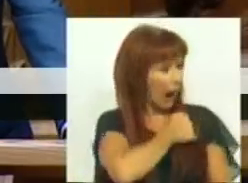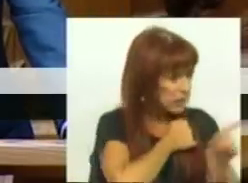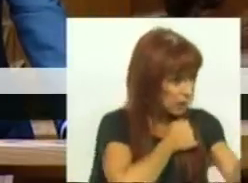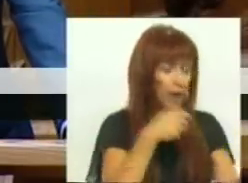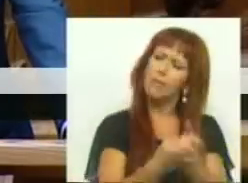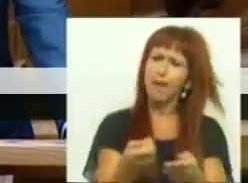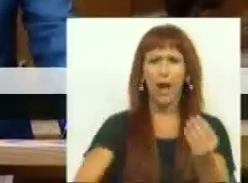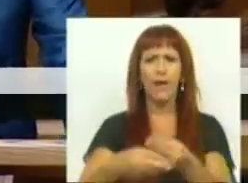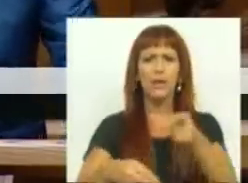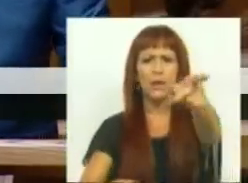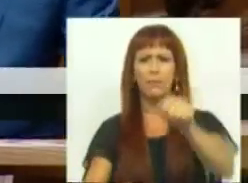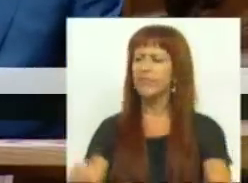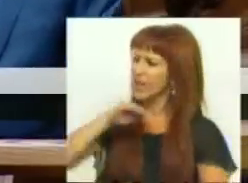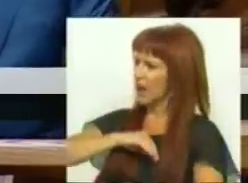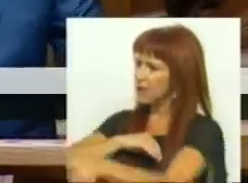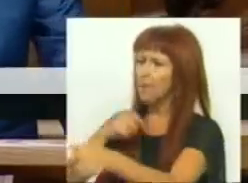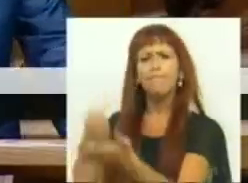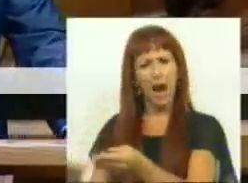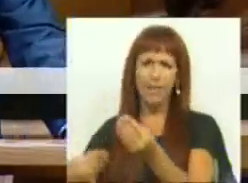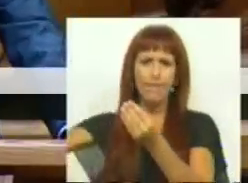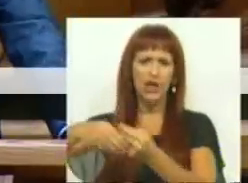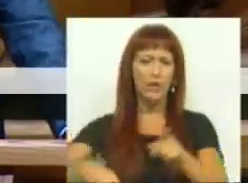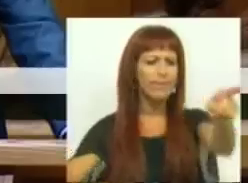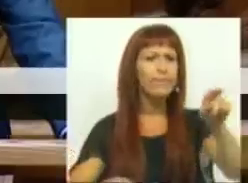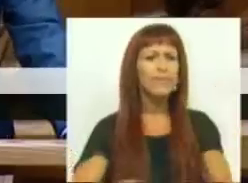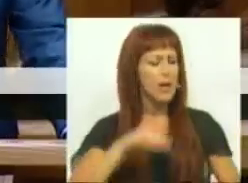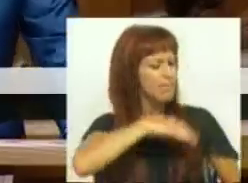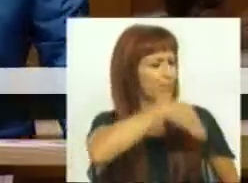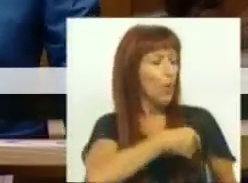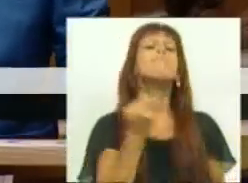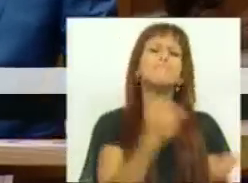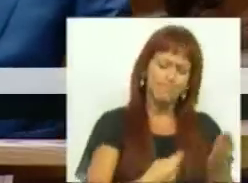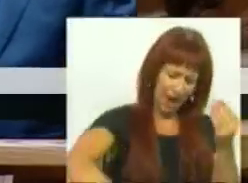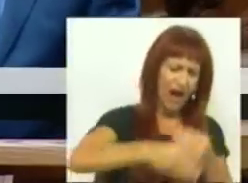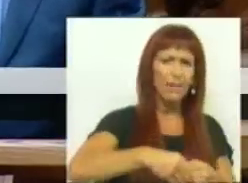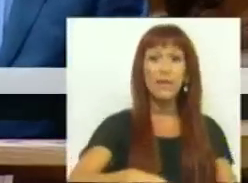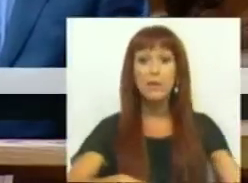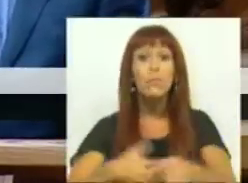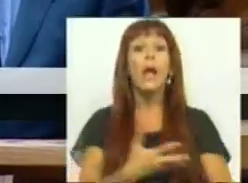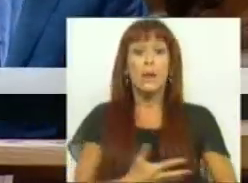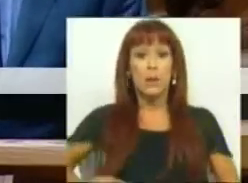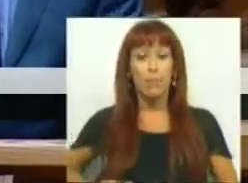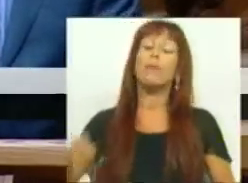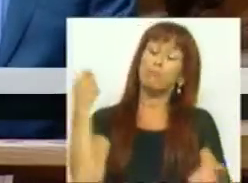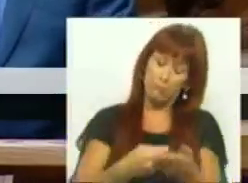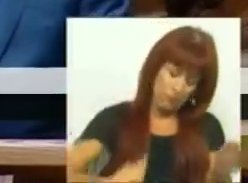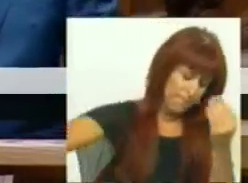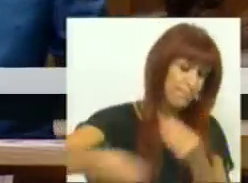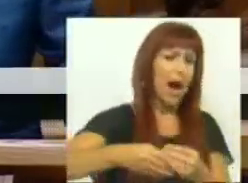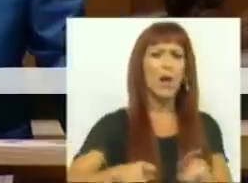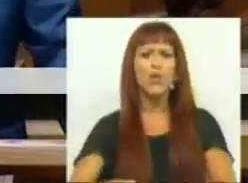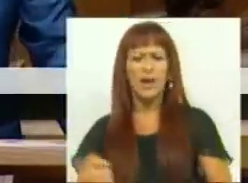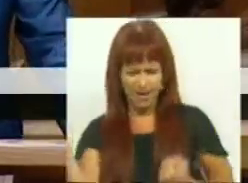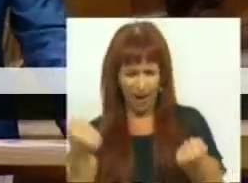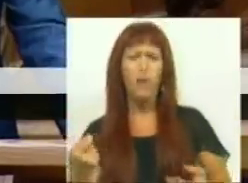vai pagar mais. Tem salário, vai pagar mais. Tem pensão, vai pagar mais. Está desempregado, vai pagar mais.